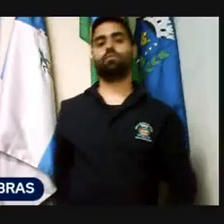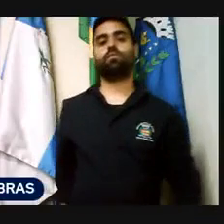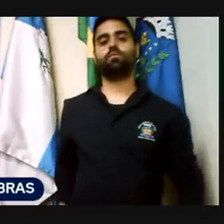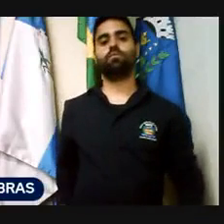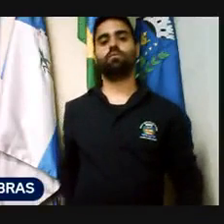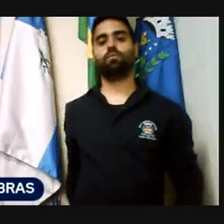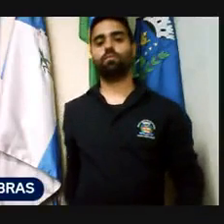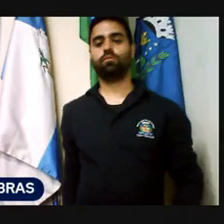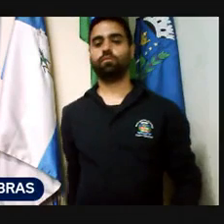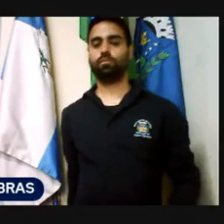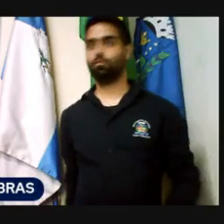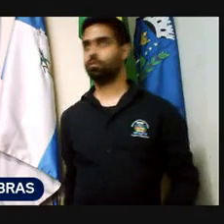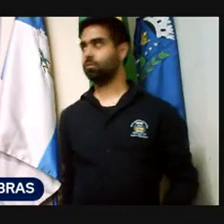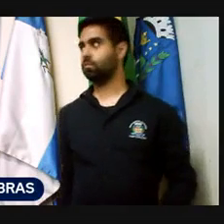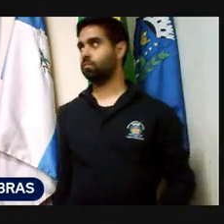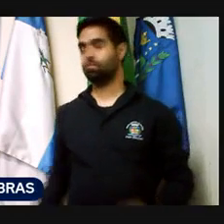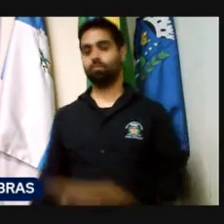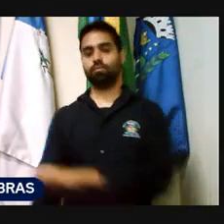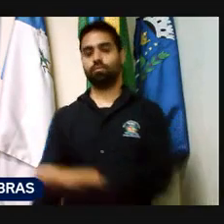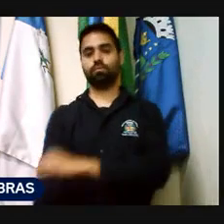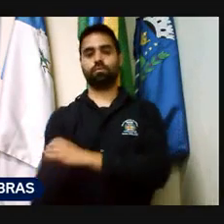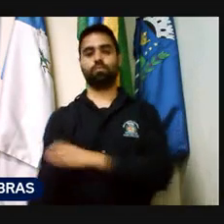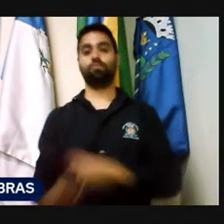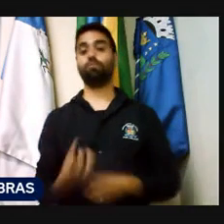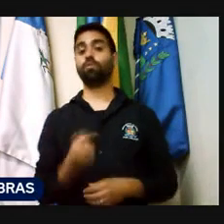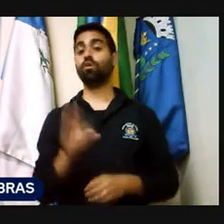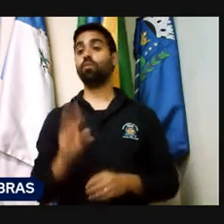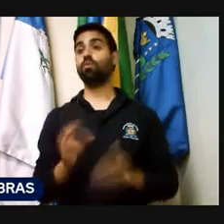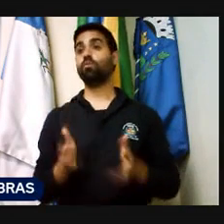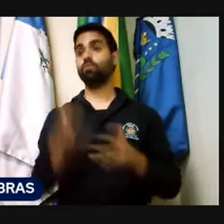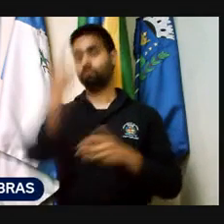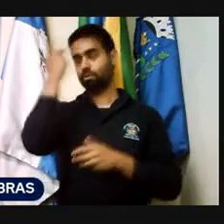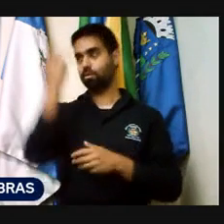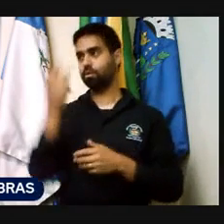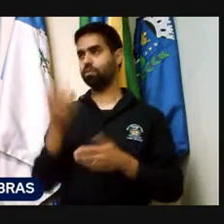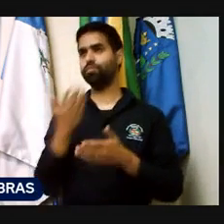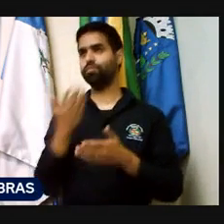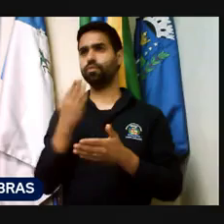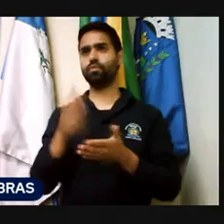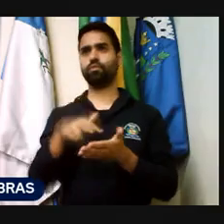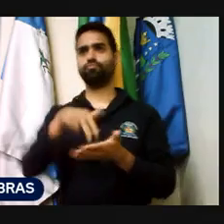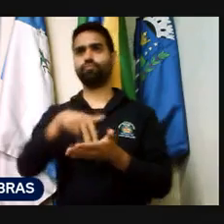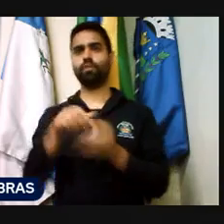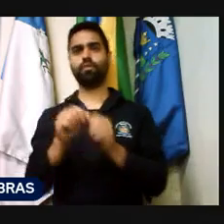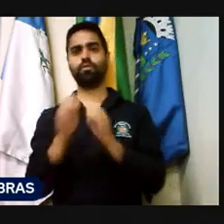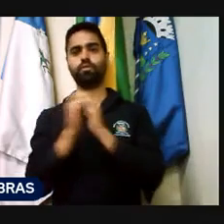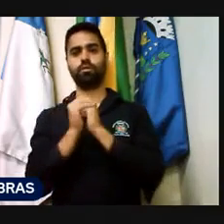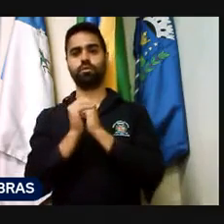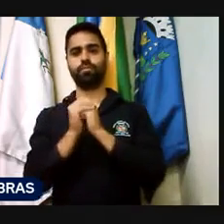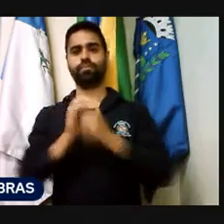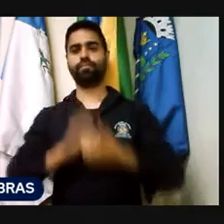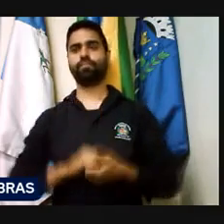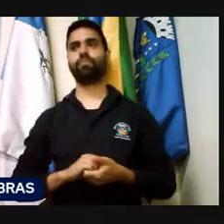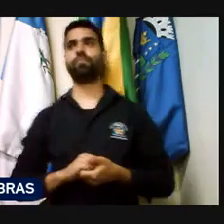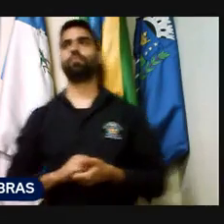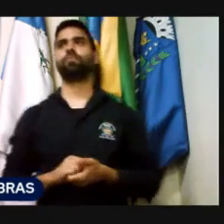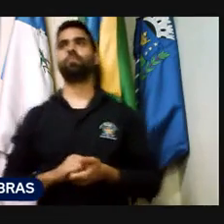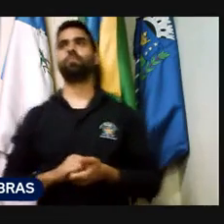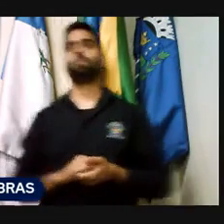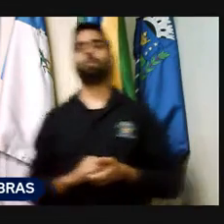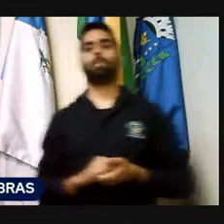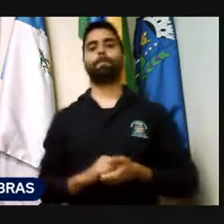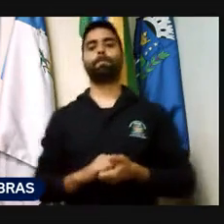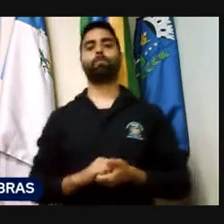Início a reunião. Para tanto, pedi que todos ficassem de pé e rezássemos o Pai Nosso.